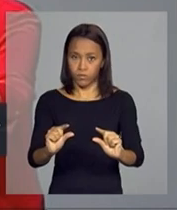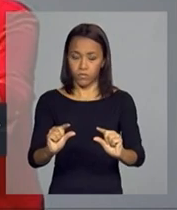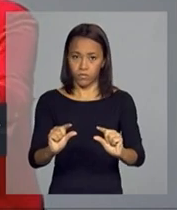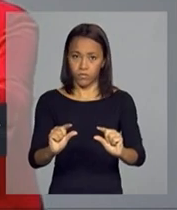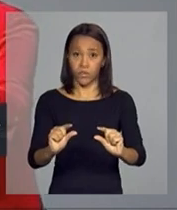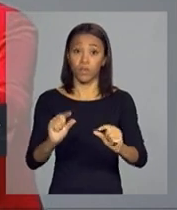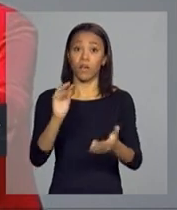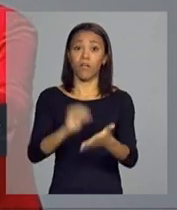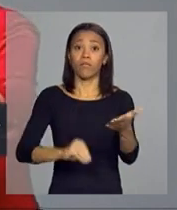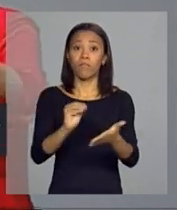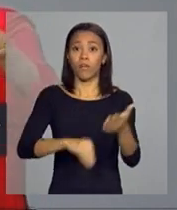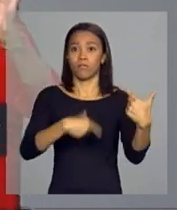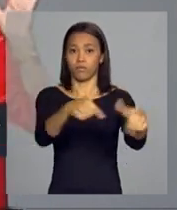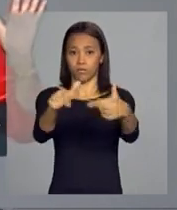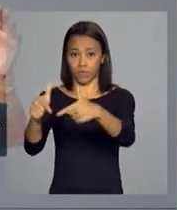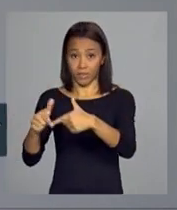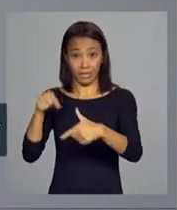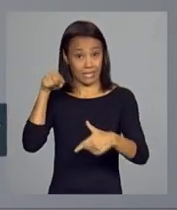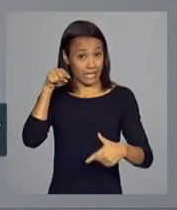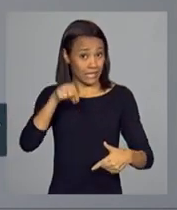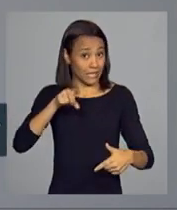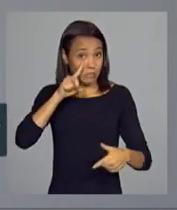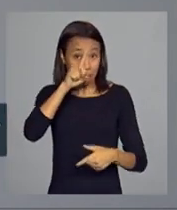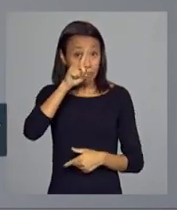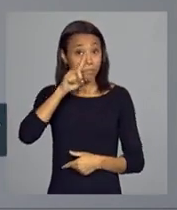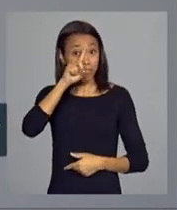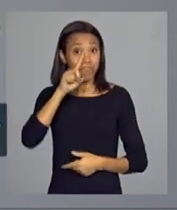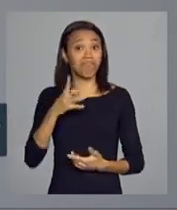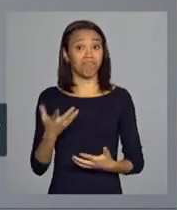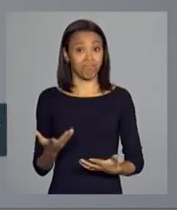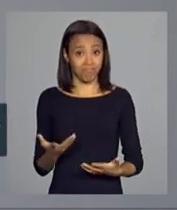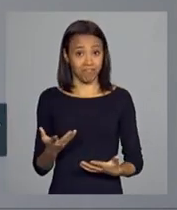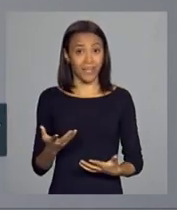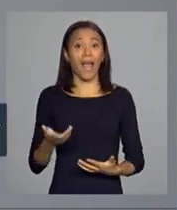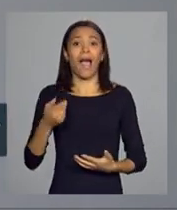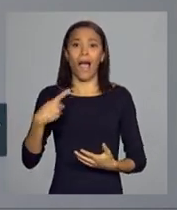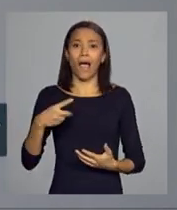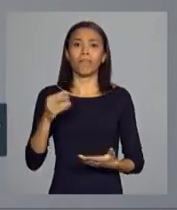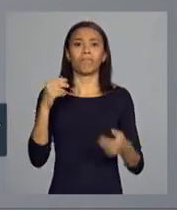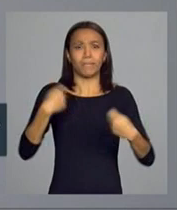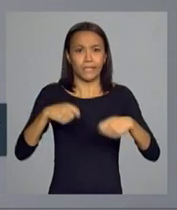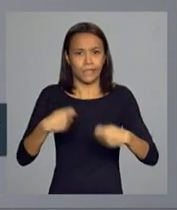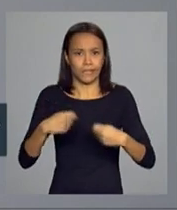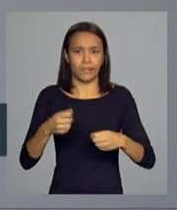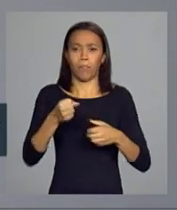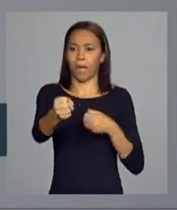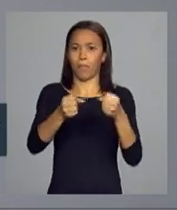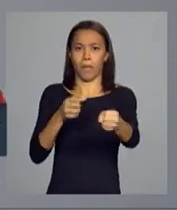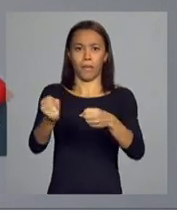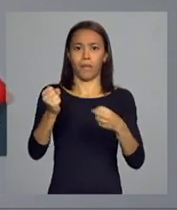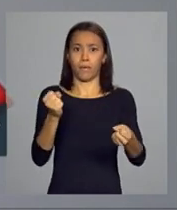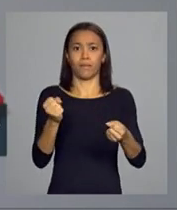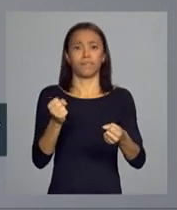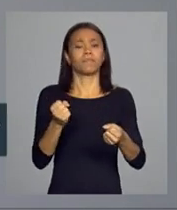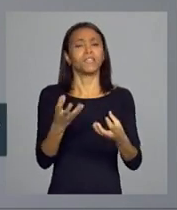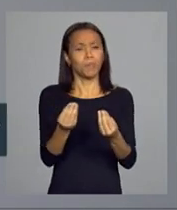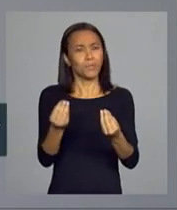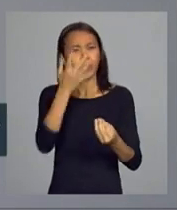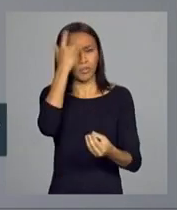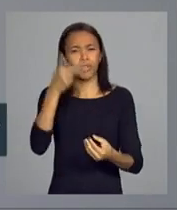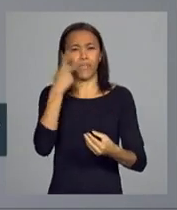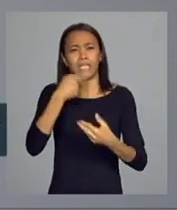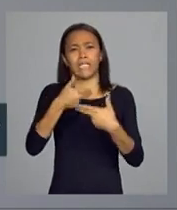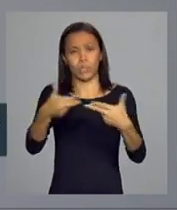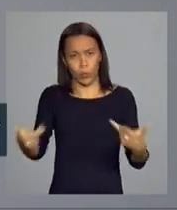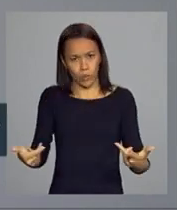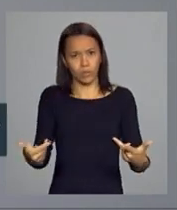reduzir o emprego, porque isso é perigoso. Ah, tem de desempregar. Tem muita gente falando isso.